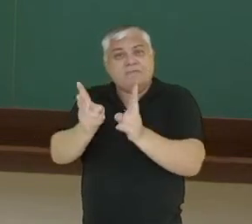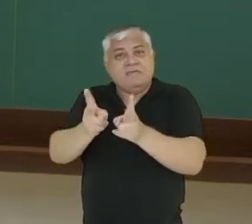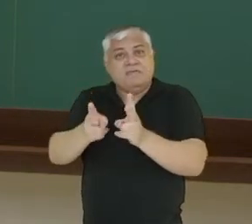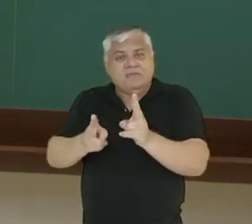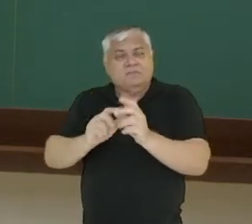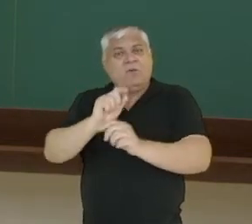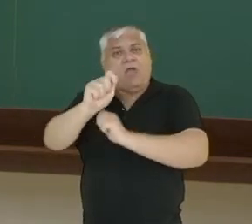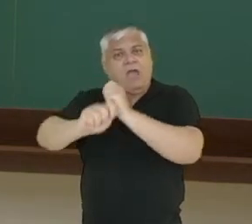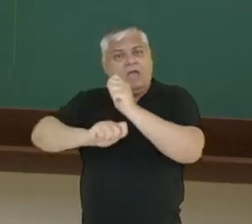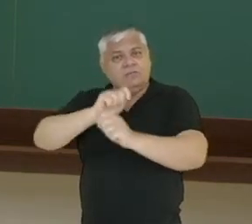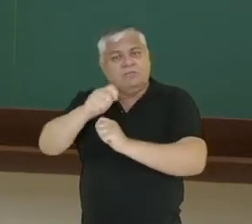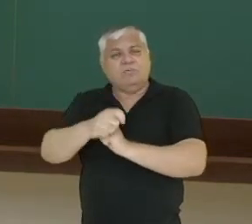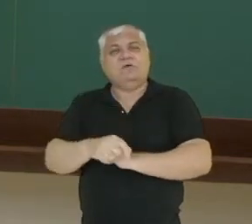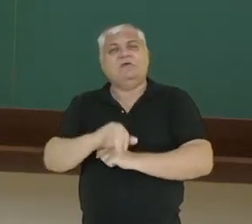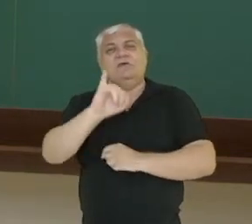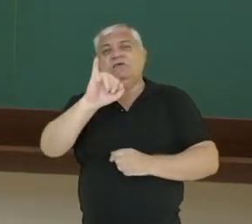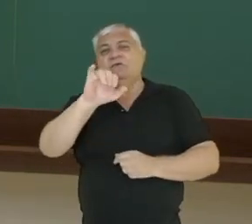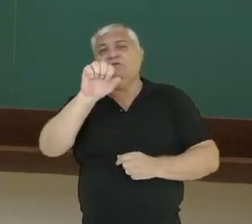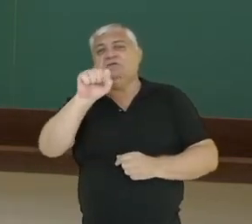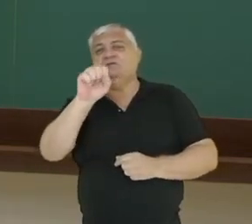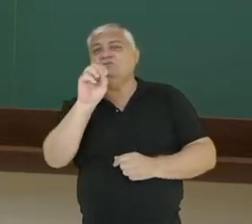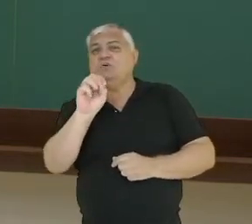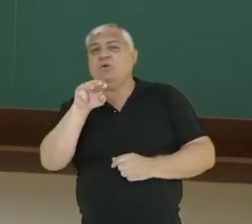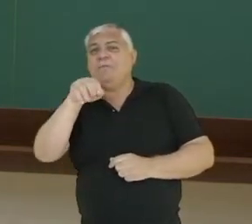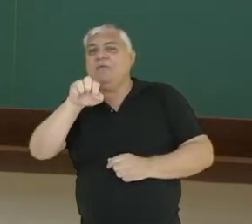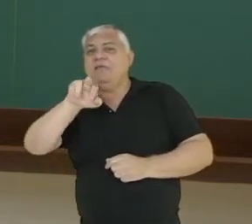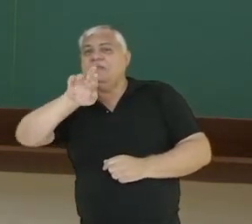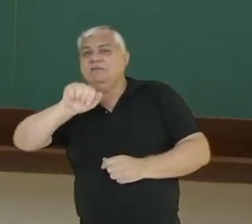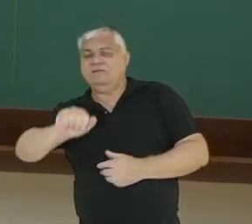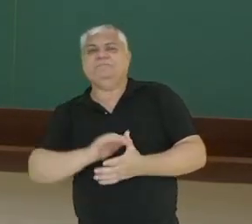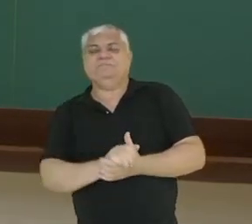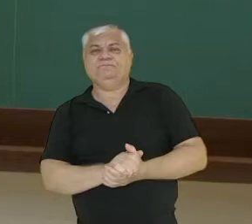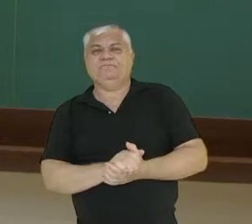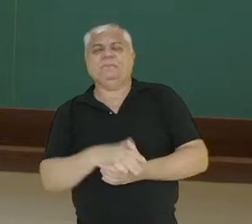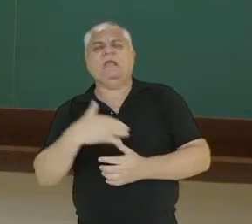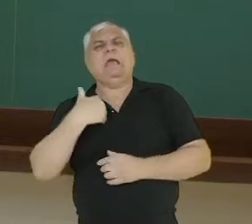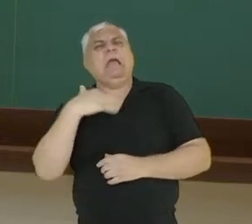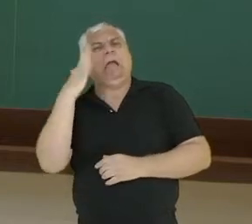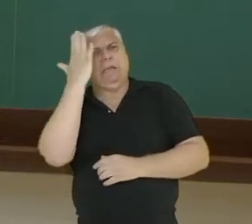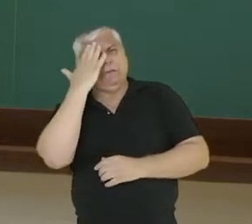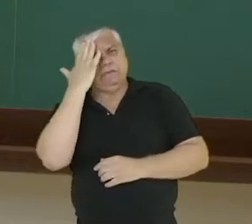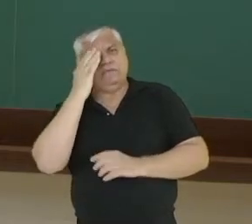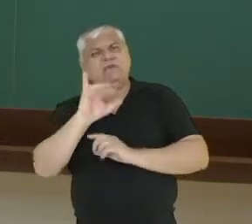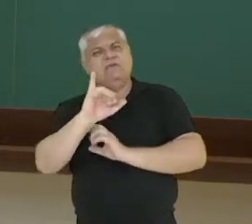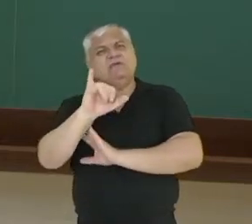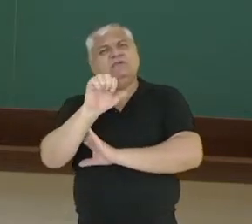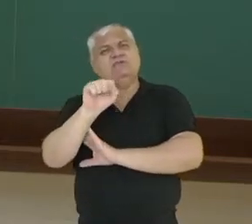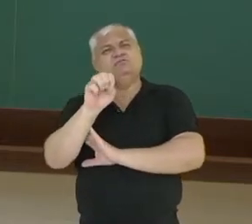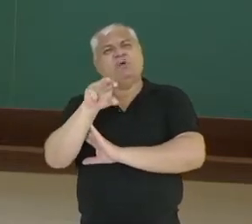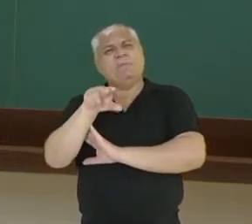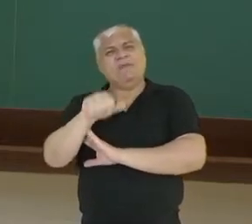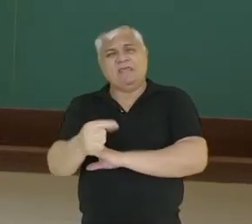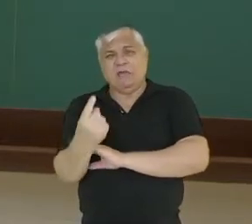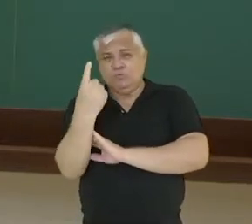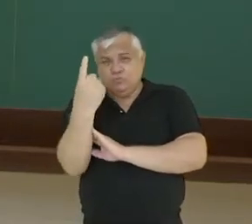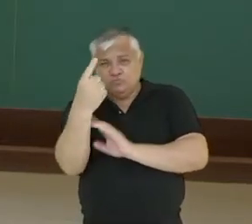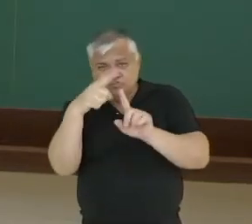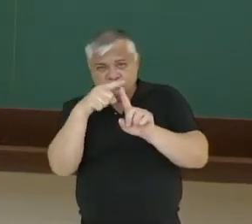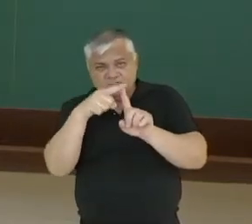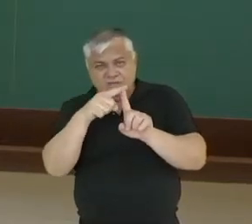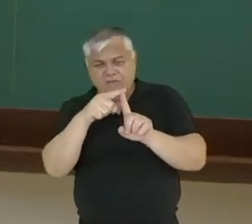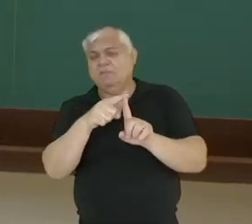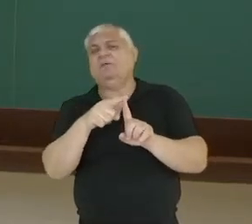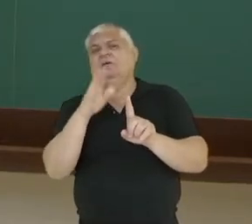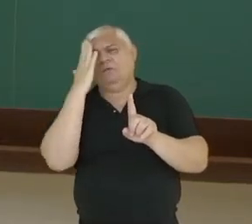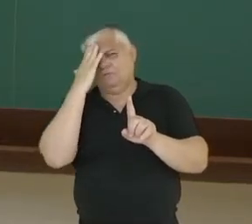átomos. Isso chama-se isomeria. Professor, eu sei que a isomeria não é só de um tipo, professor.